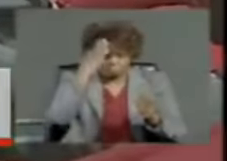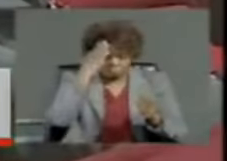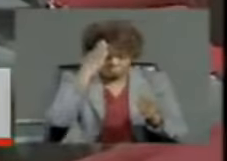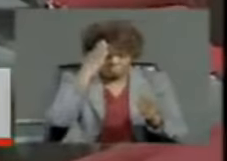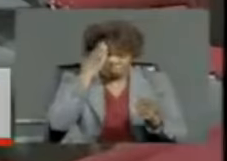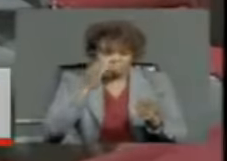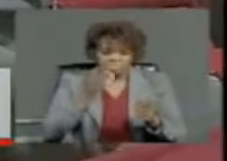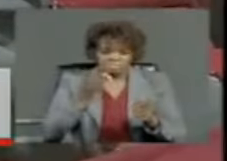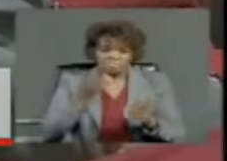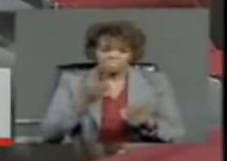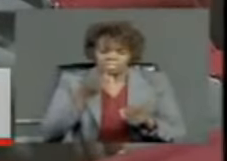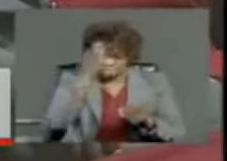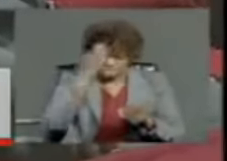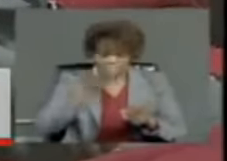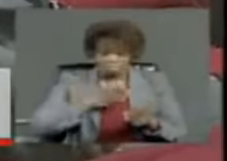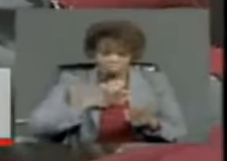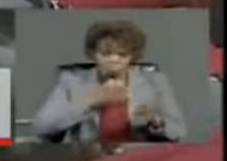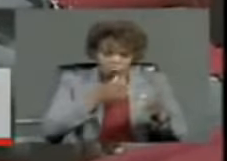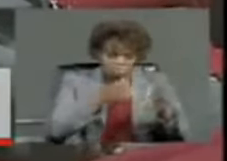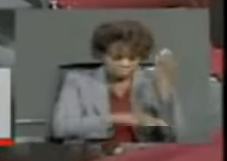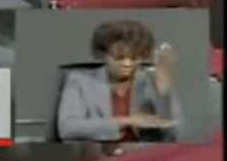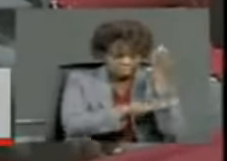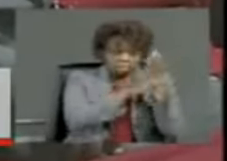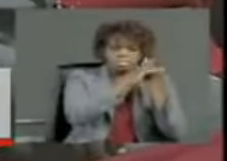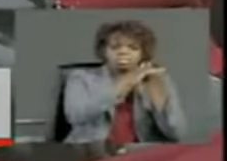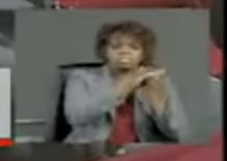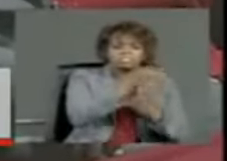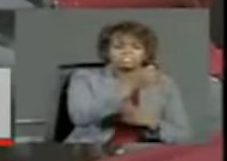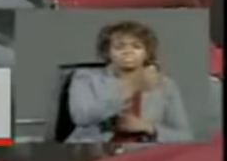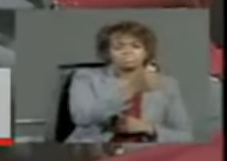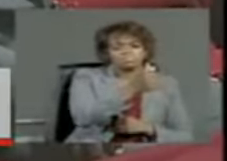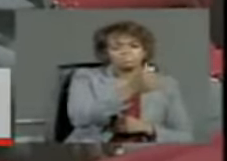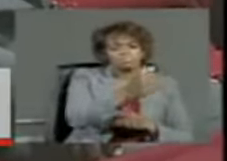eu não tenho tribo, nem posso ter tribo,